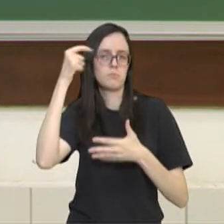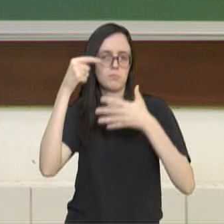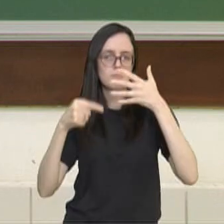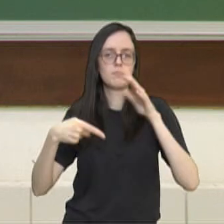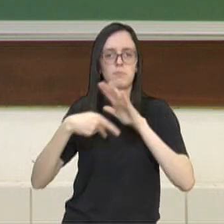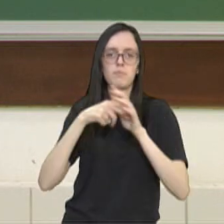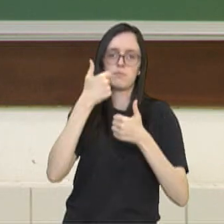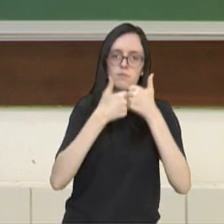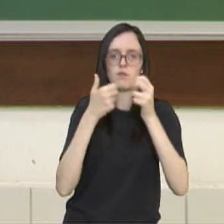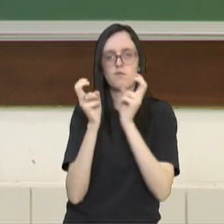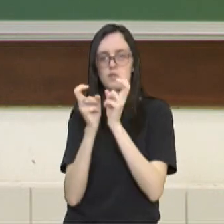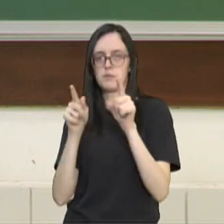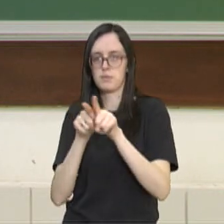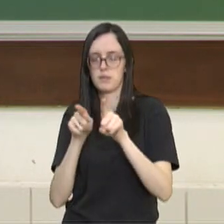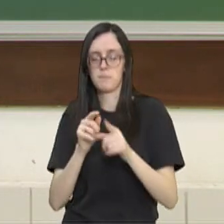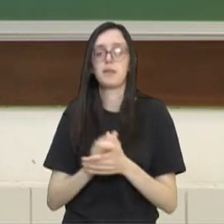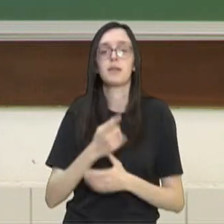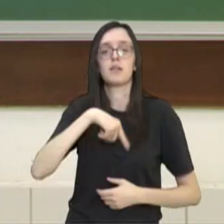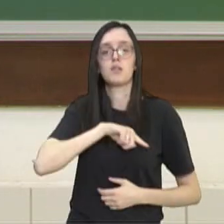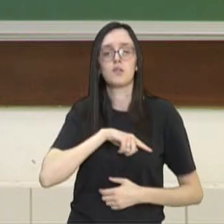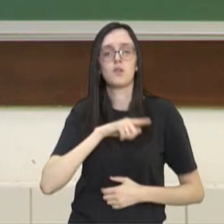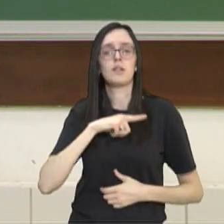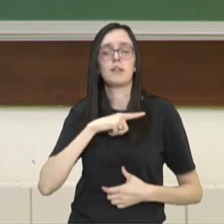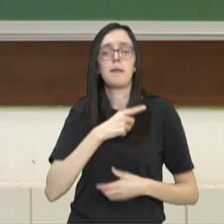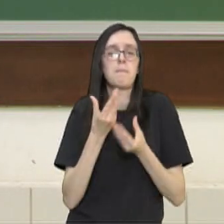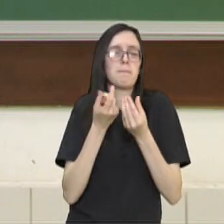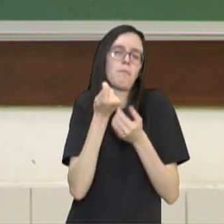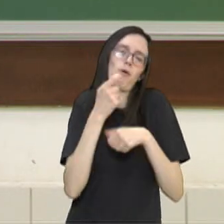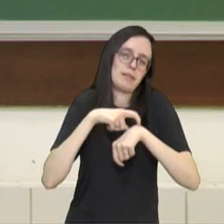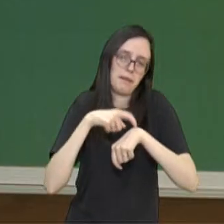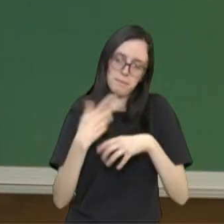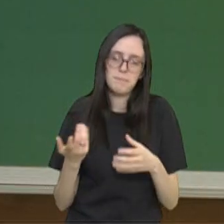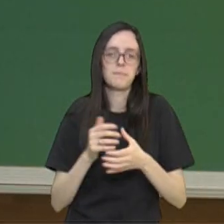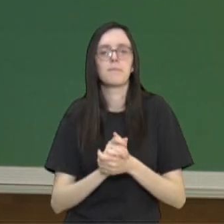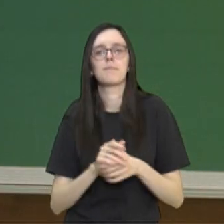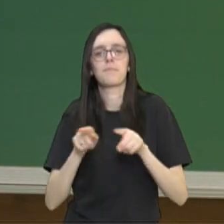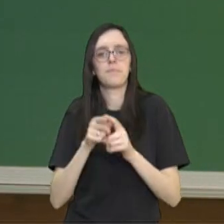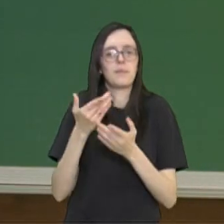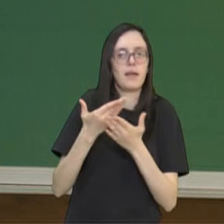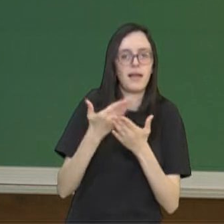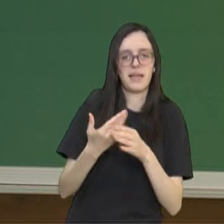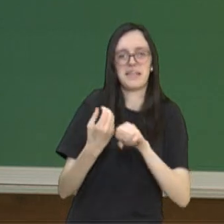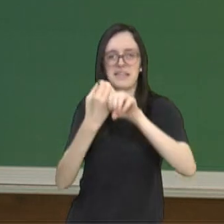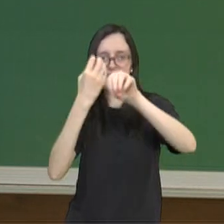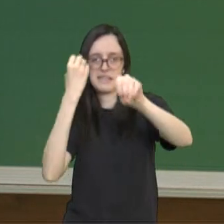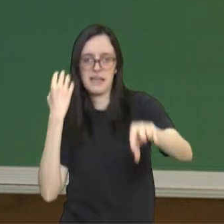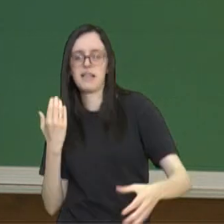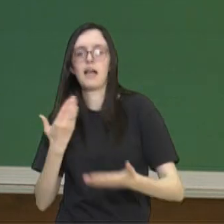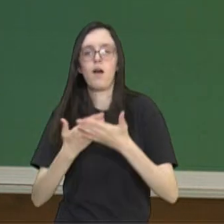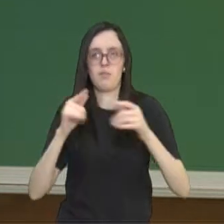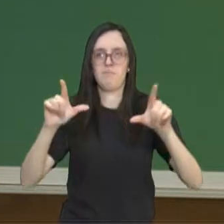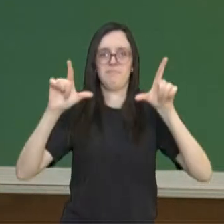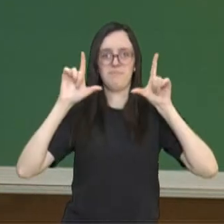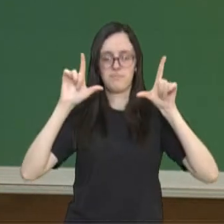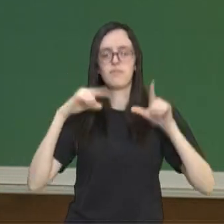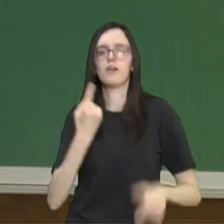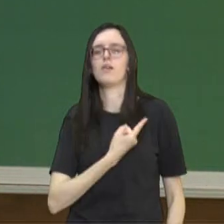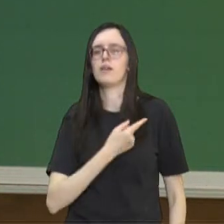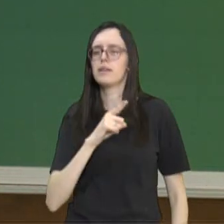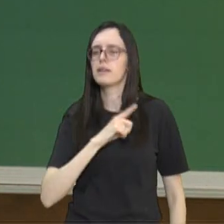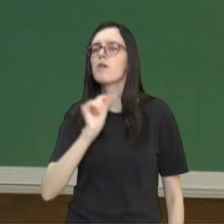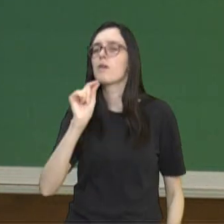informações técnicas que são importantes para que a gente aprofunde o nosso conhecimento que a gente viu hoje na aula. Porque a gente sabe que